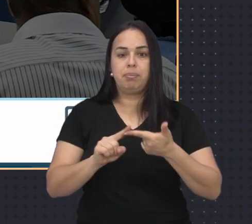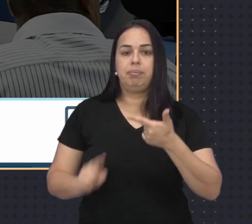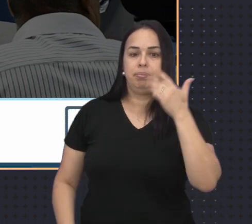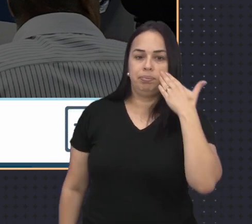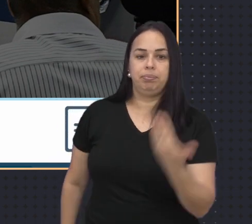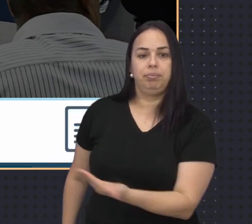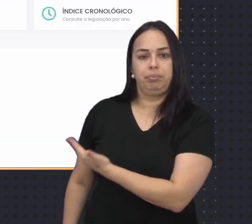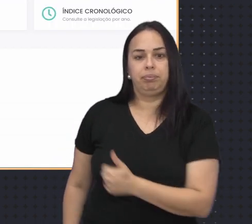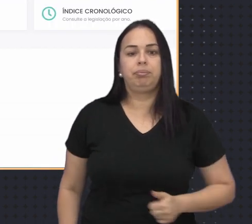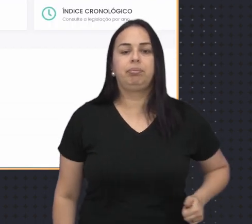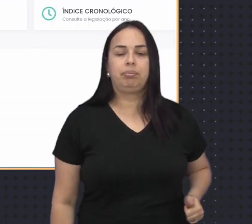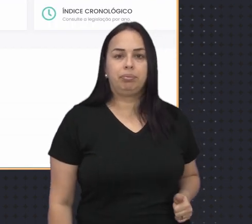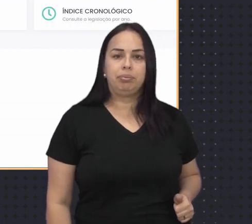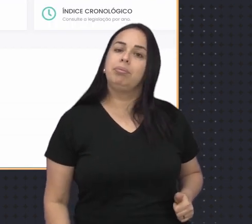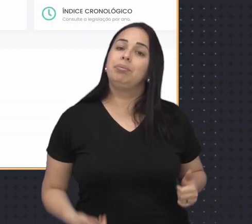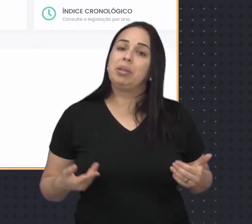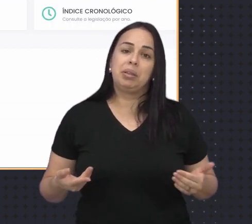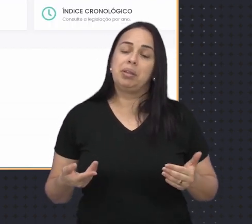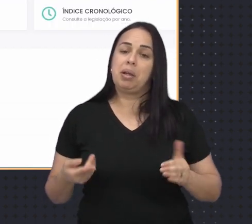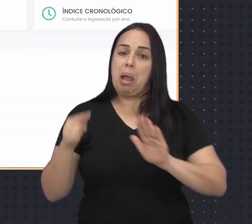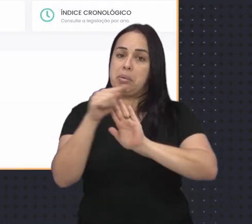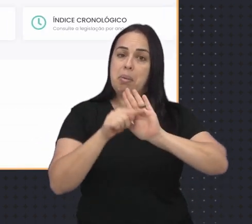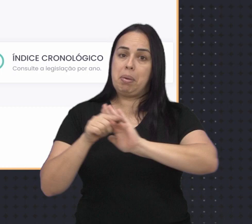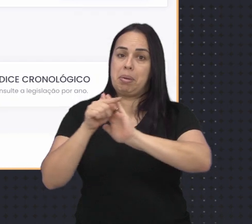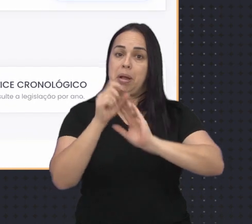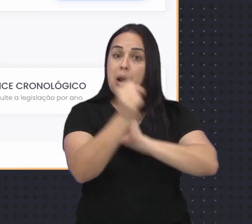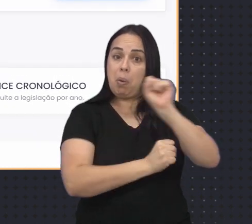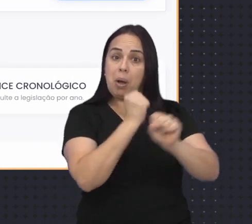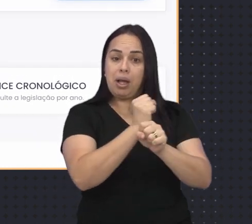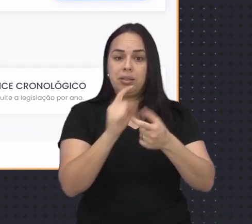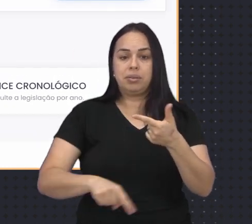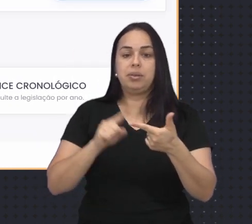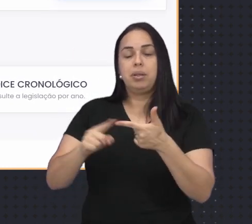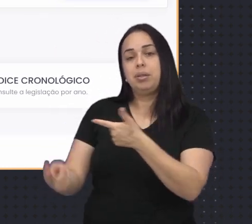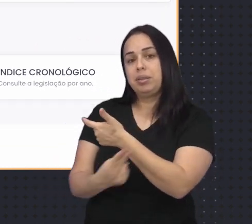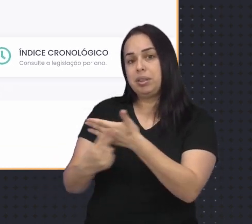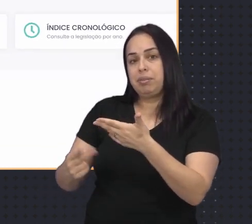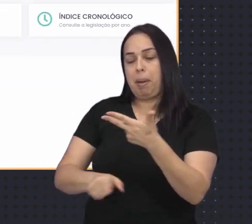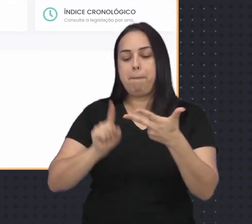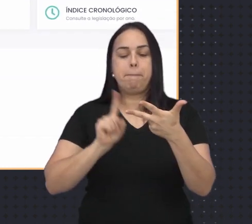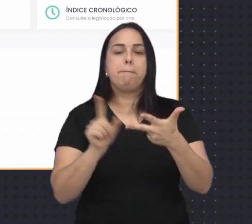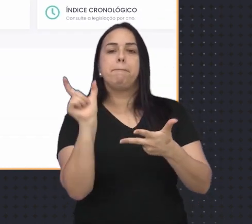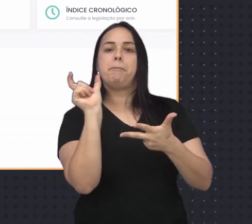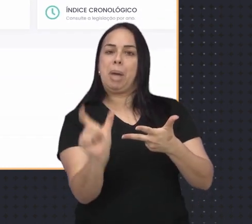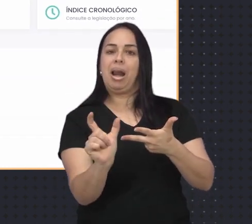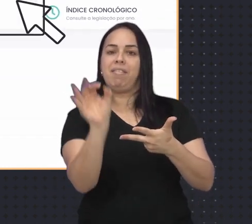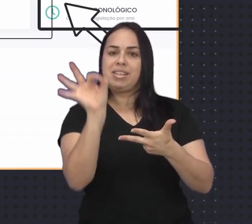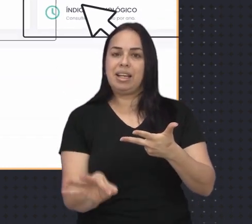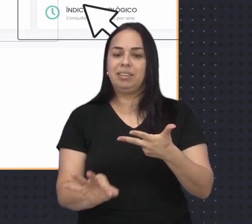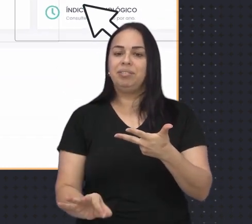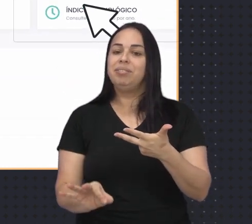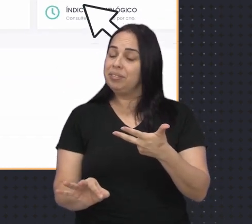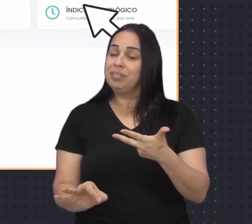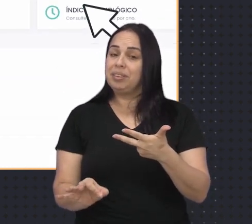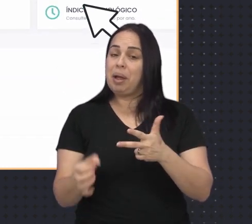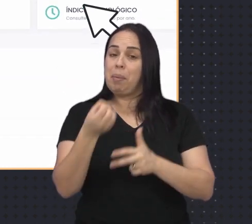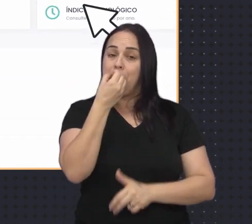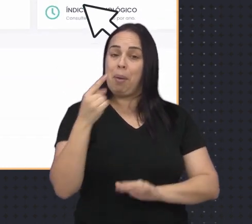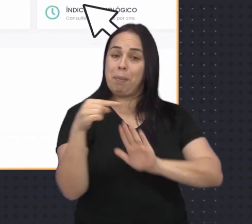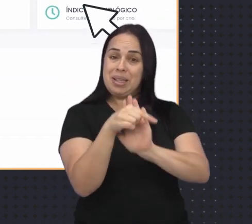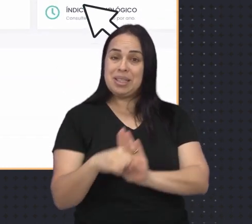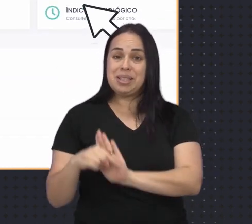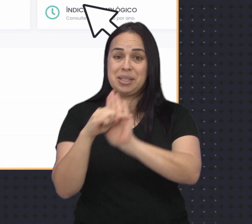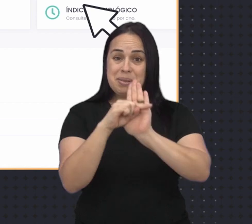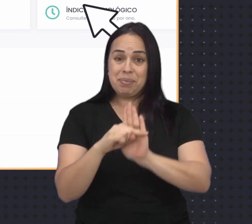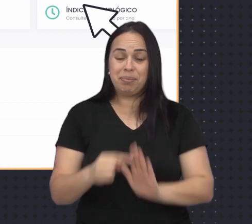Legislação Municipal, e aí é só consultar a lei pelo ano, autor, palavra-chave e outros filtros. Uma boa pesquisa!